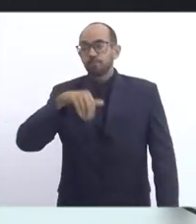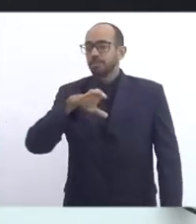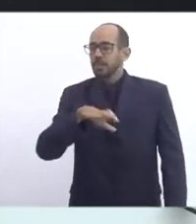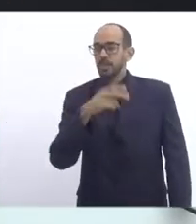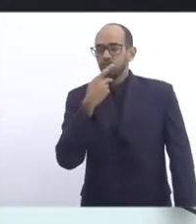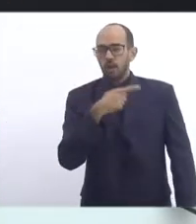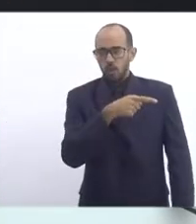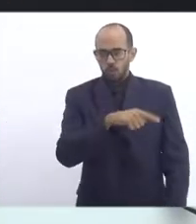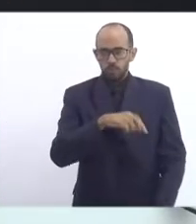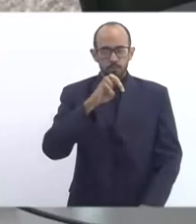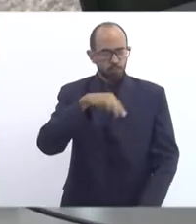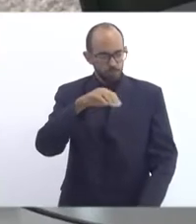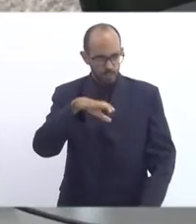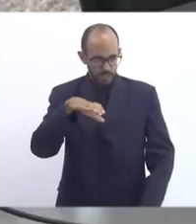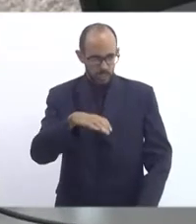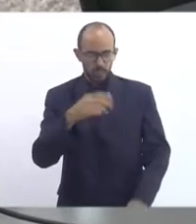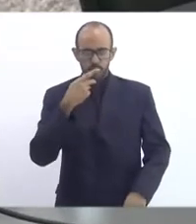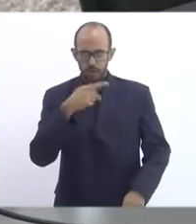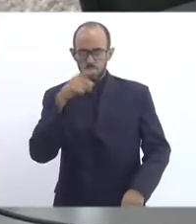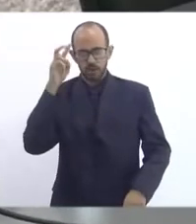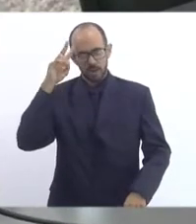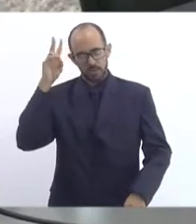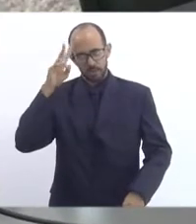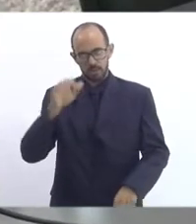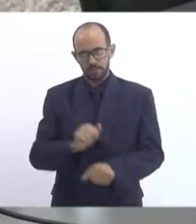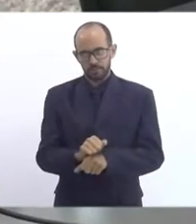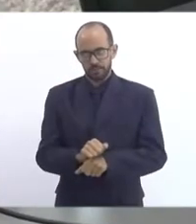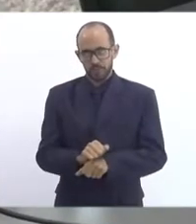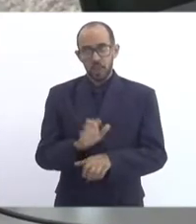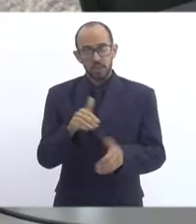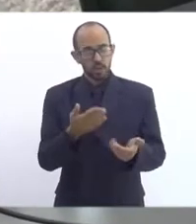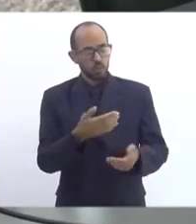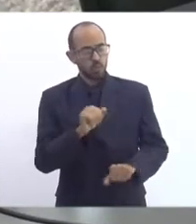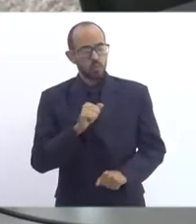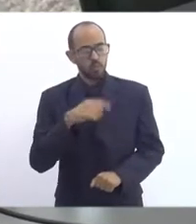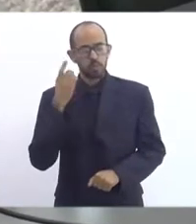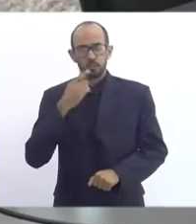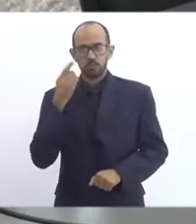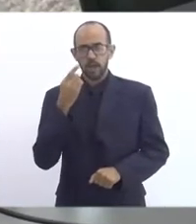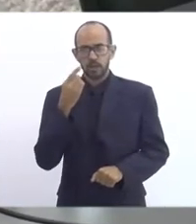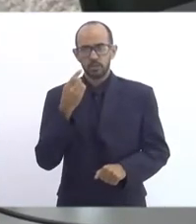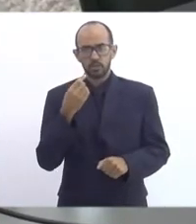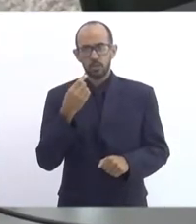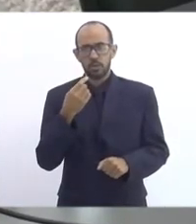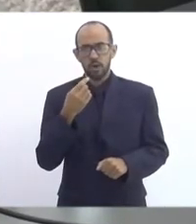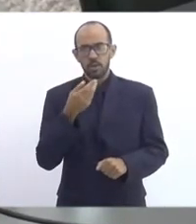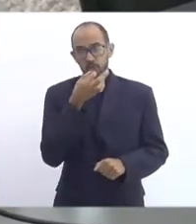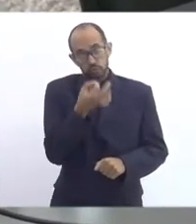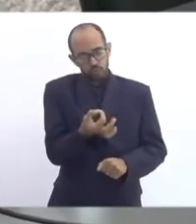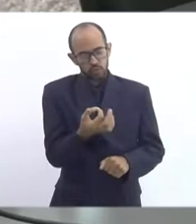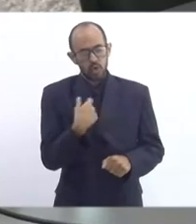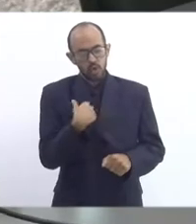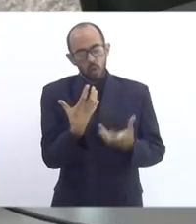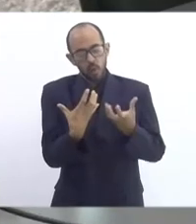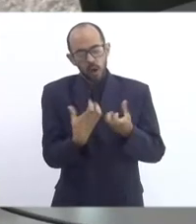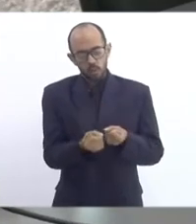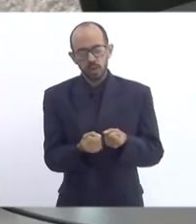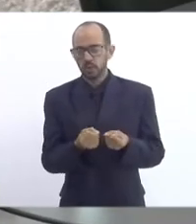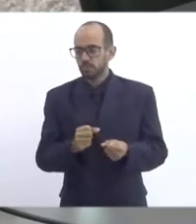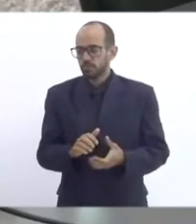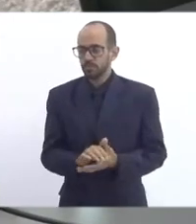com o executivo. O deputado Luiz havia feito uma sugestão, eu acolhi e alterei o relatório. Conseguiu. Condiciono.